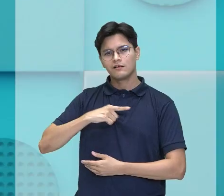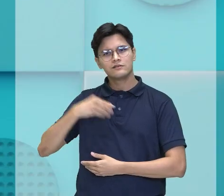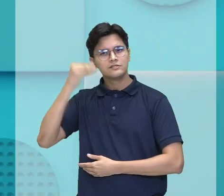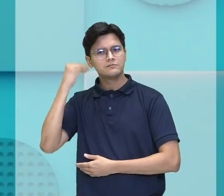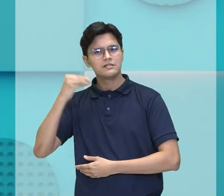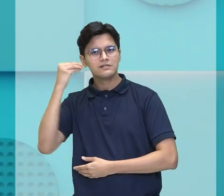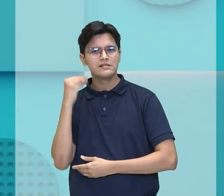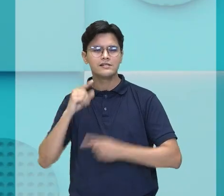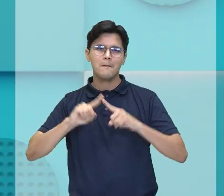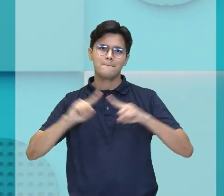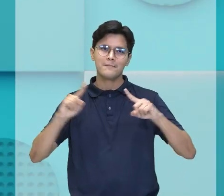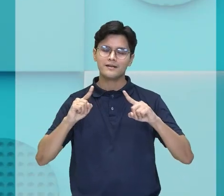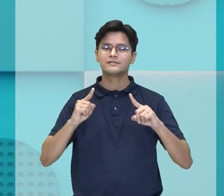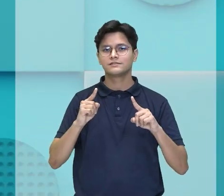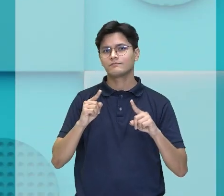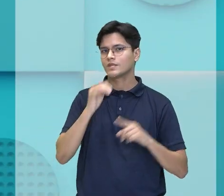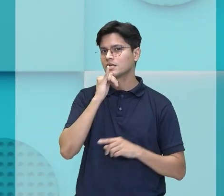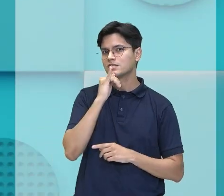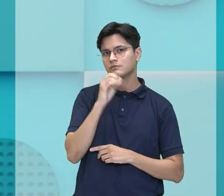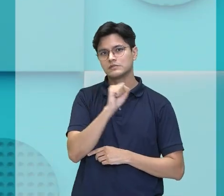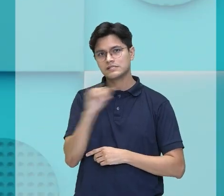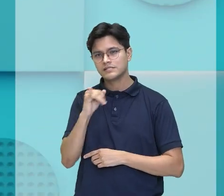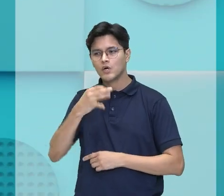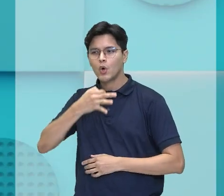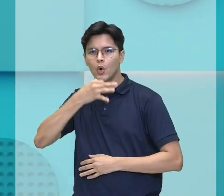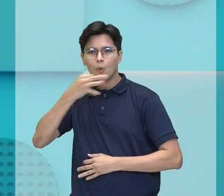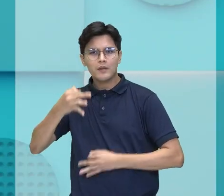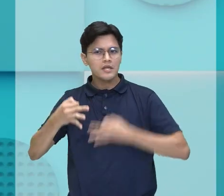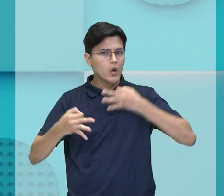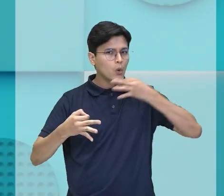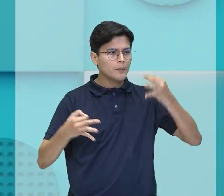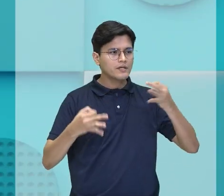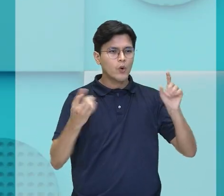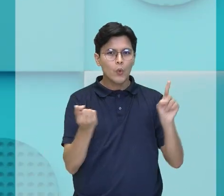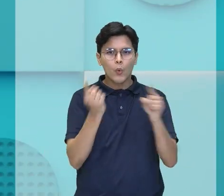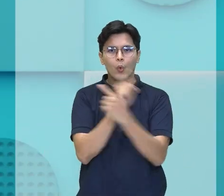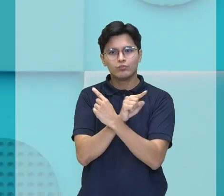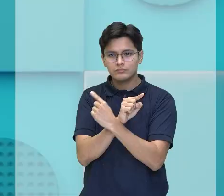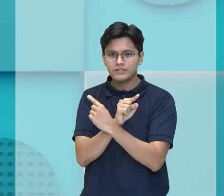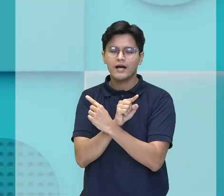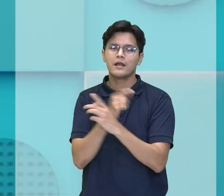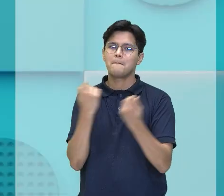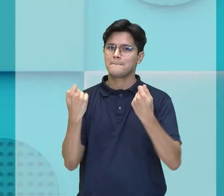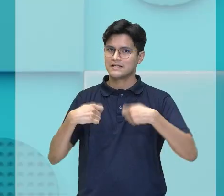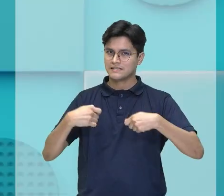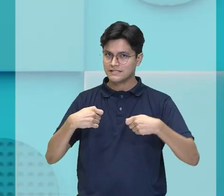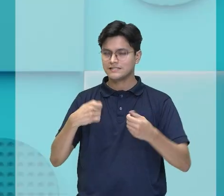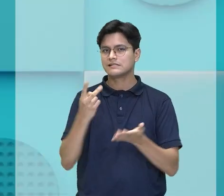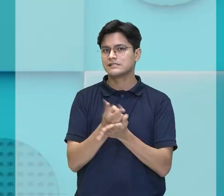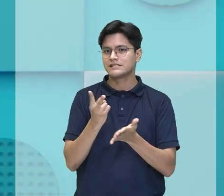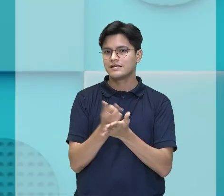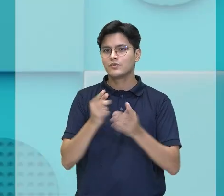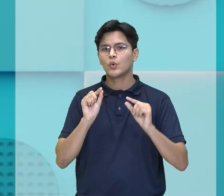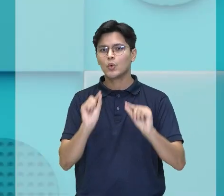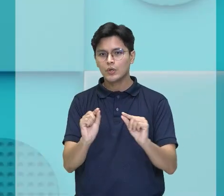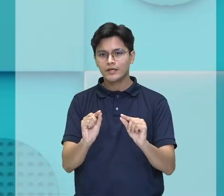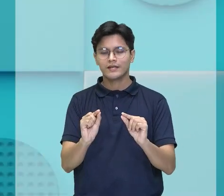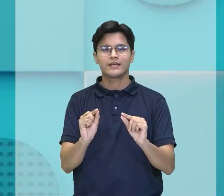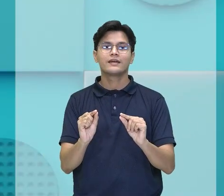estar divergindo a sua opinião do outro, e a gente precisa sempre ter esse meio termo, né, de